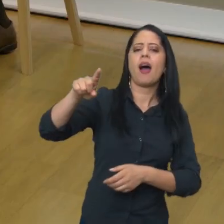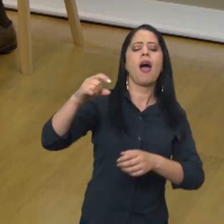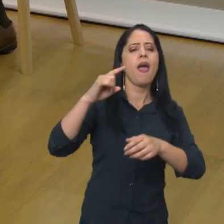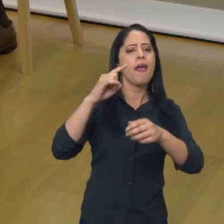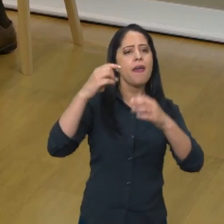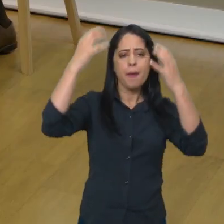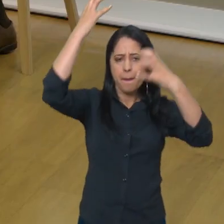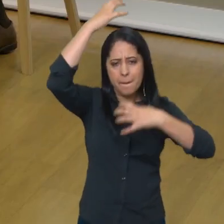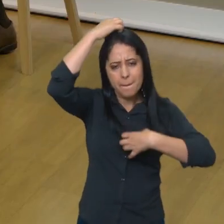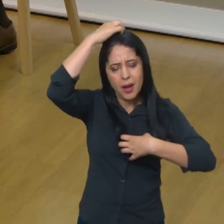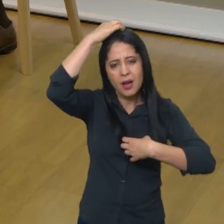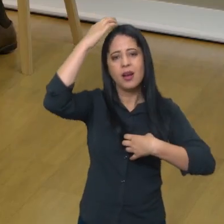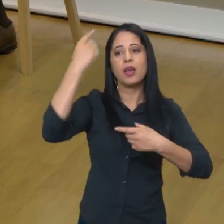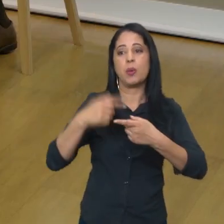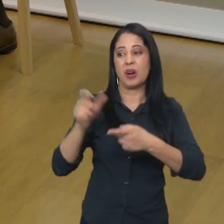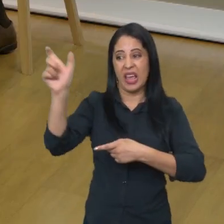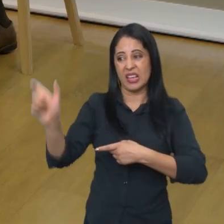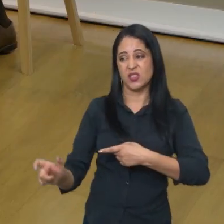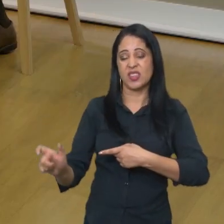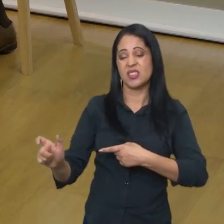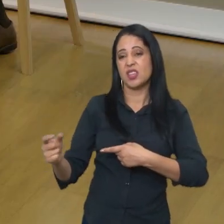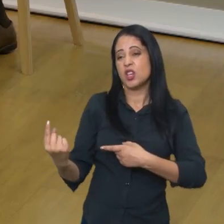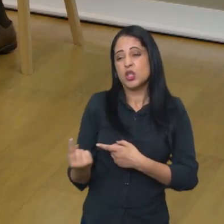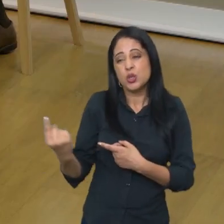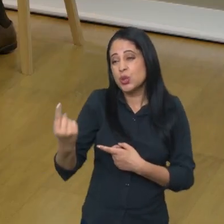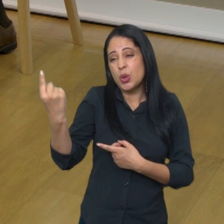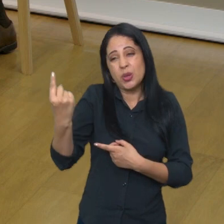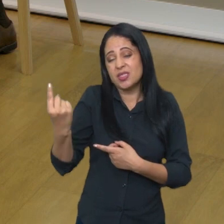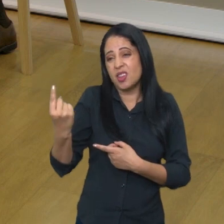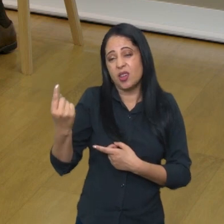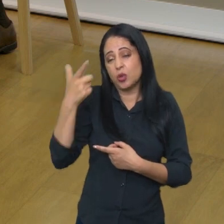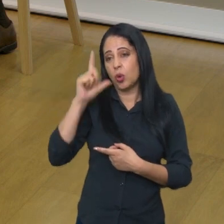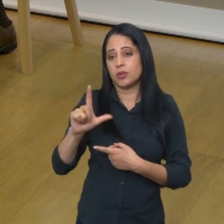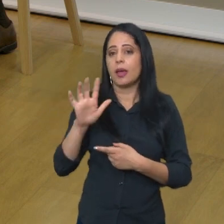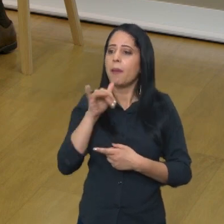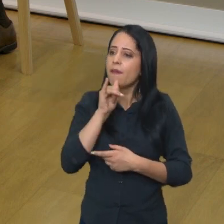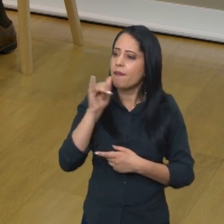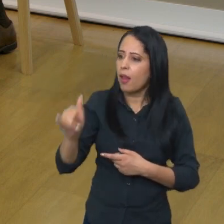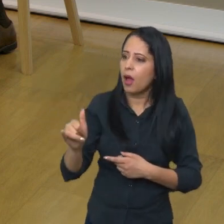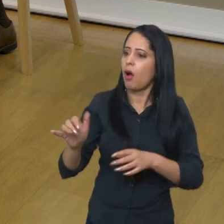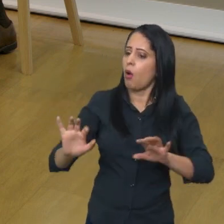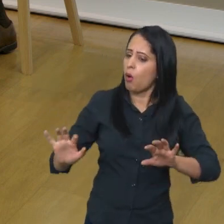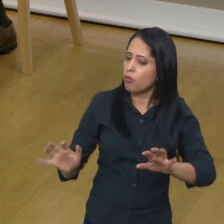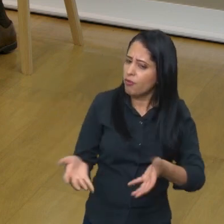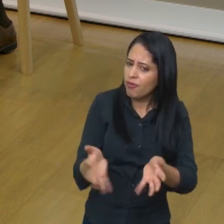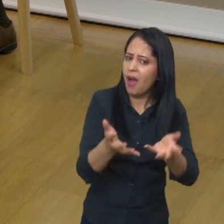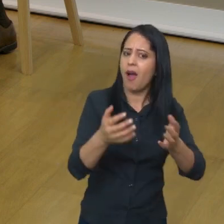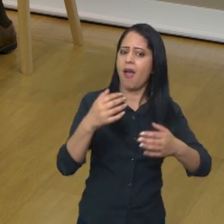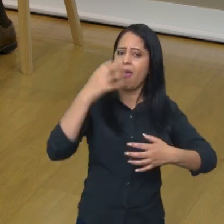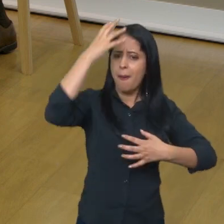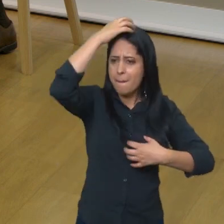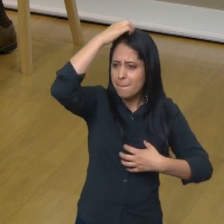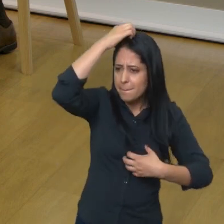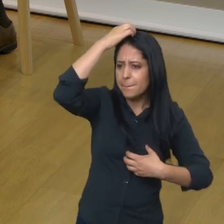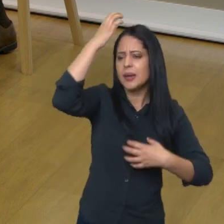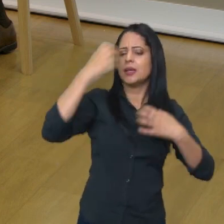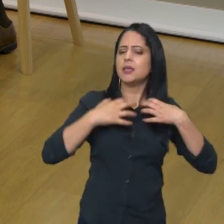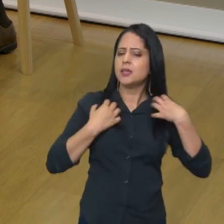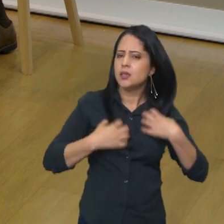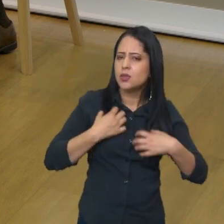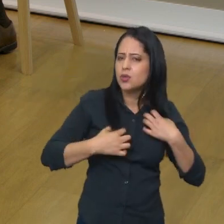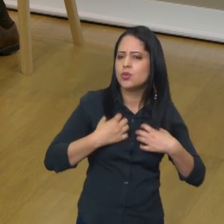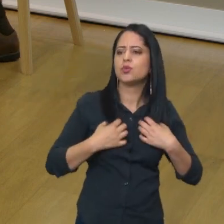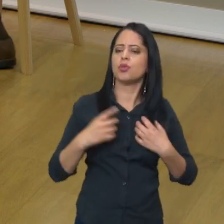ela não de repente o paciente não consegue tomar banho sozinho, mas pelo menos falar, olha, está na hora do banho. O fato dele ir ali para o chuveiro já ajuda um pouquinho. E tem um